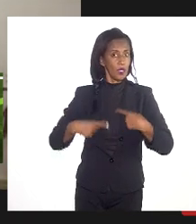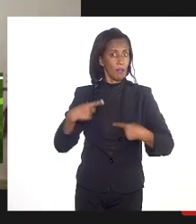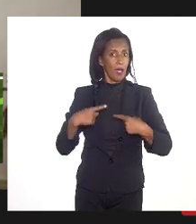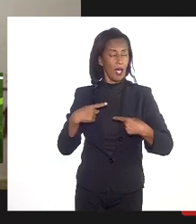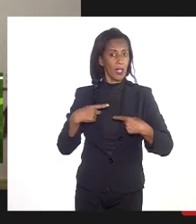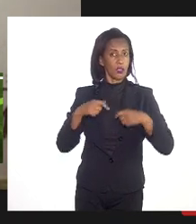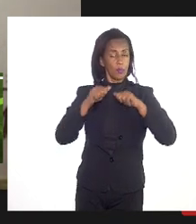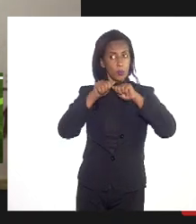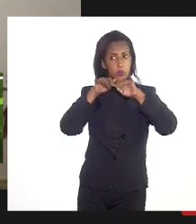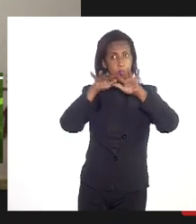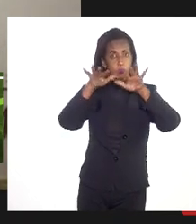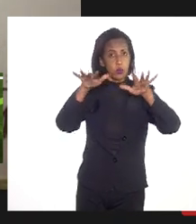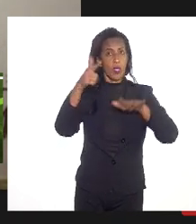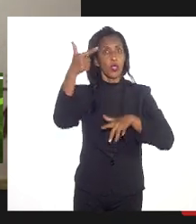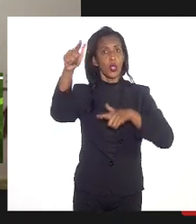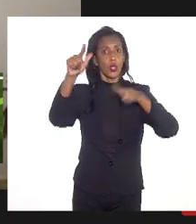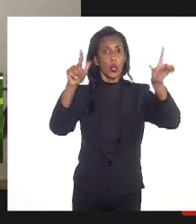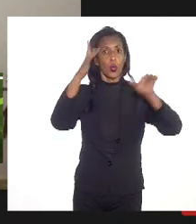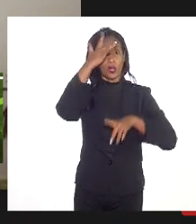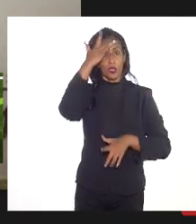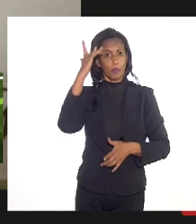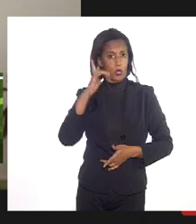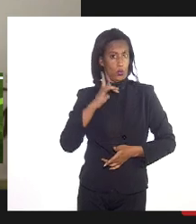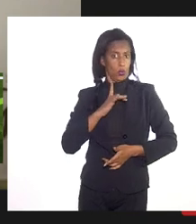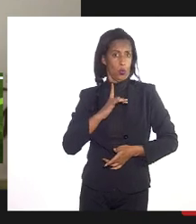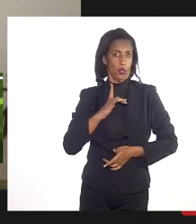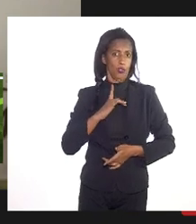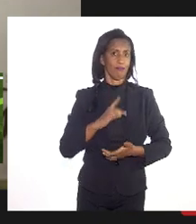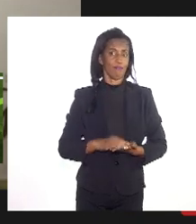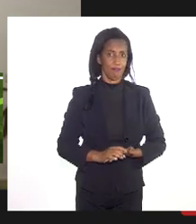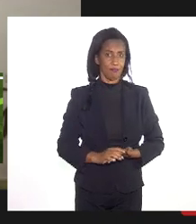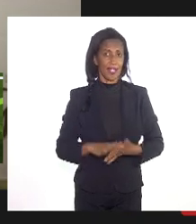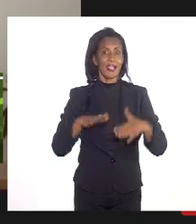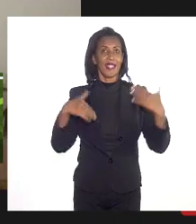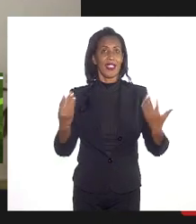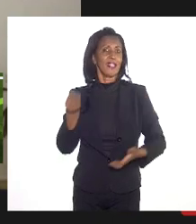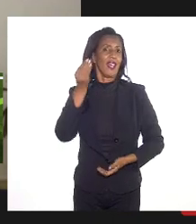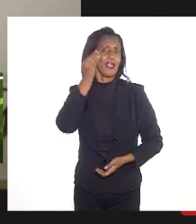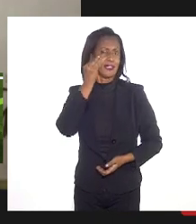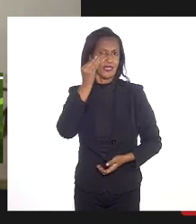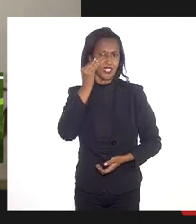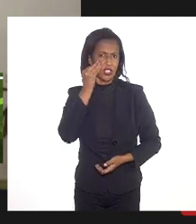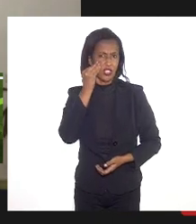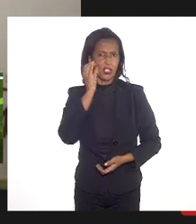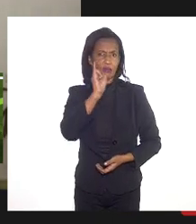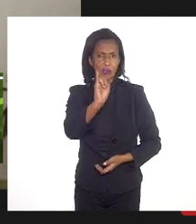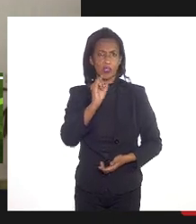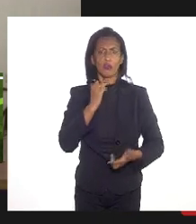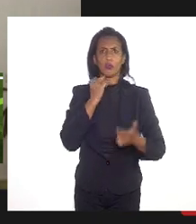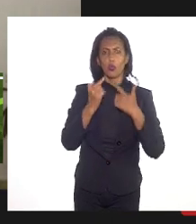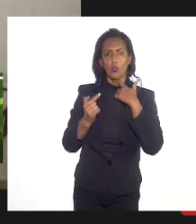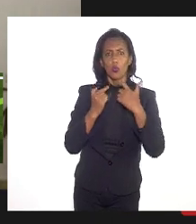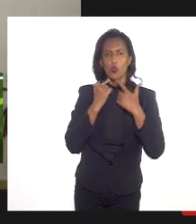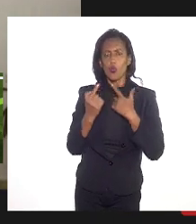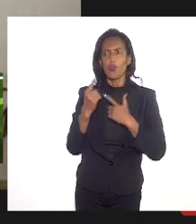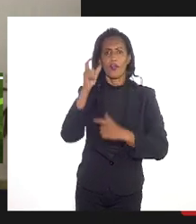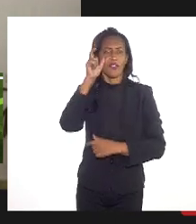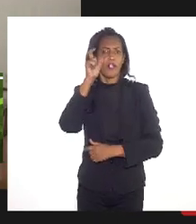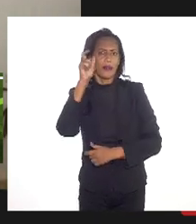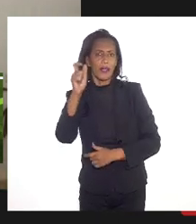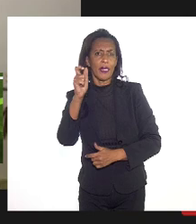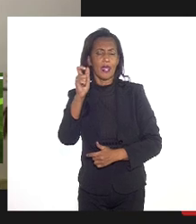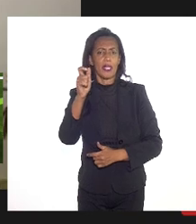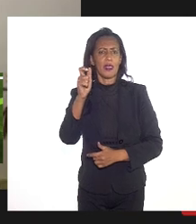chegar em outras pessoas, né? Então, quem está nos assistindo agora, que tiver sugestões, que tiver interesse